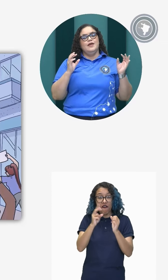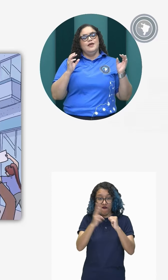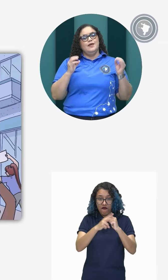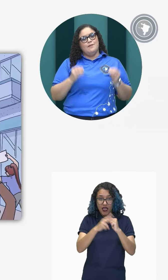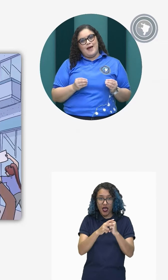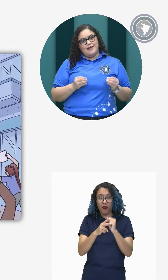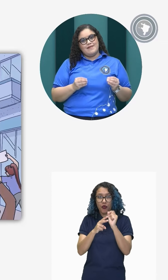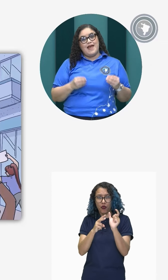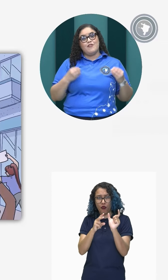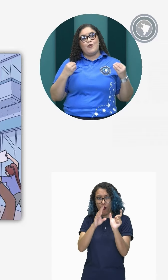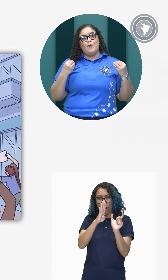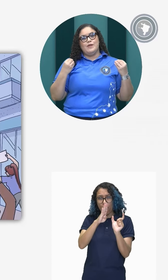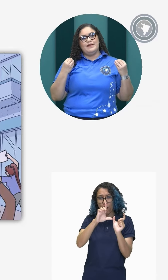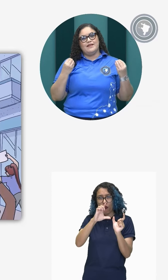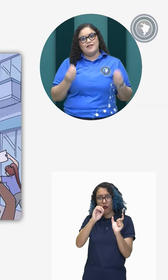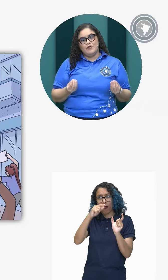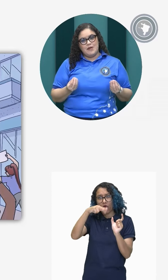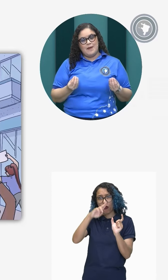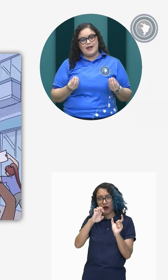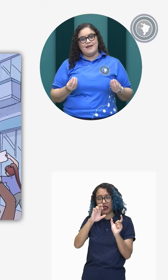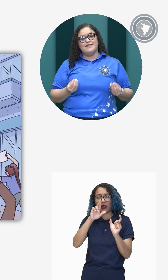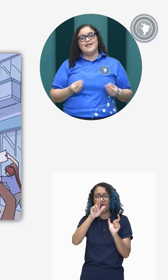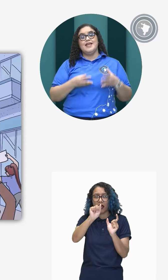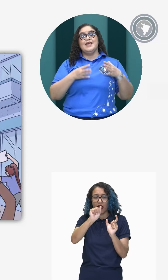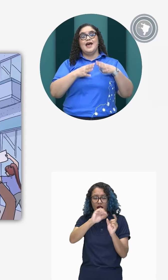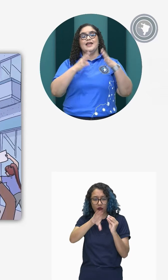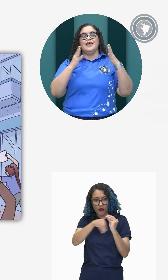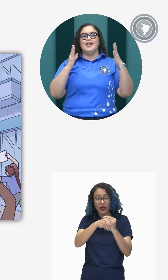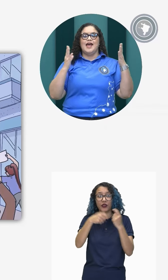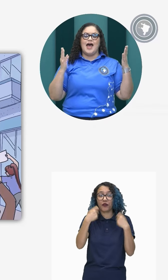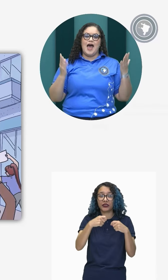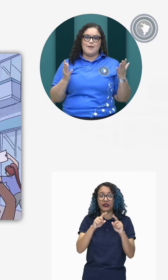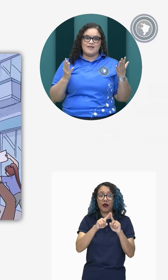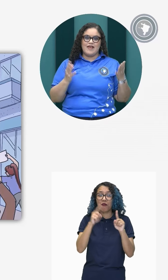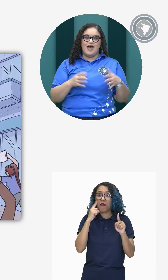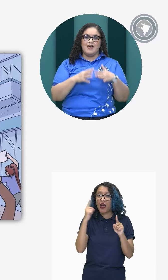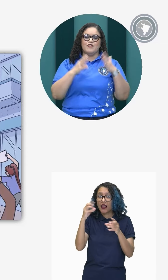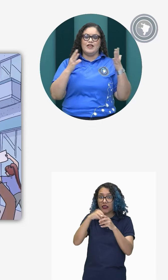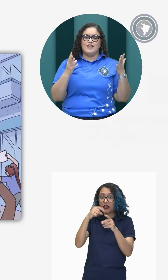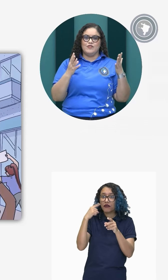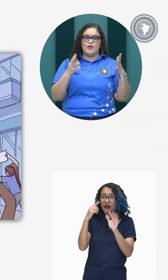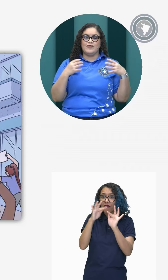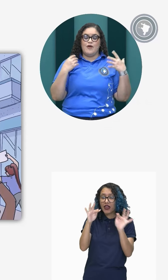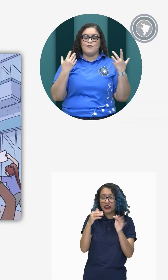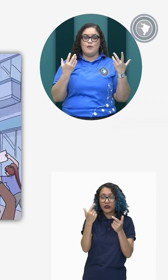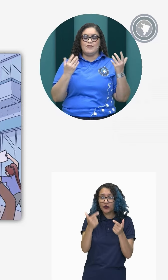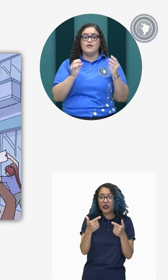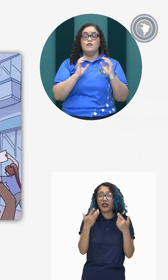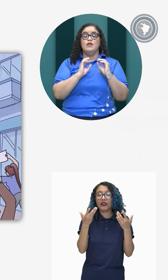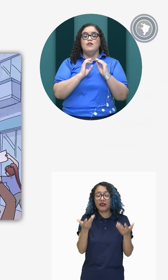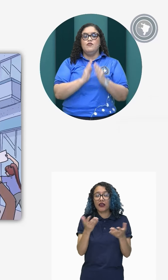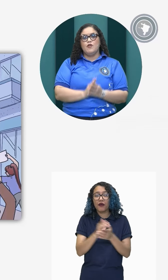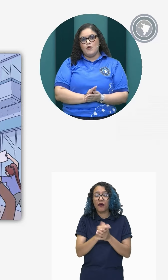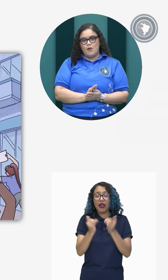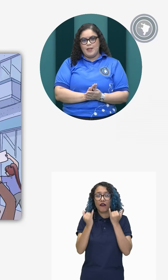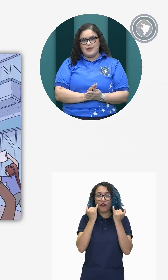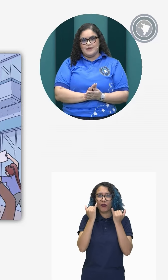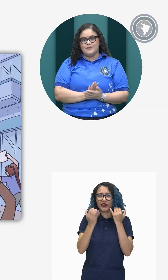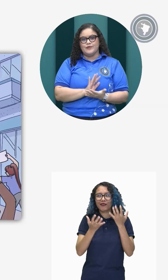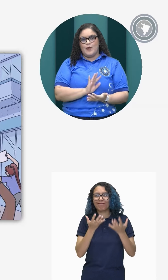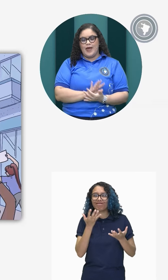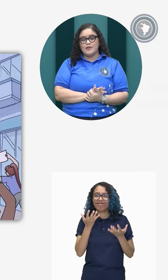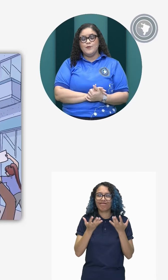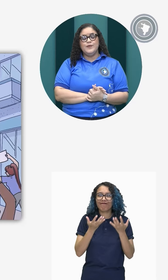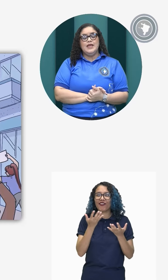complementação, mas esta complementação não aparece e aí a mensagem, a situação, a informação ficou